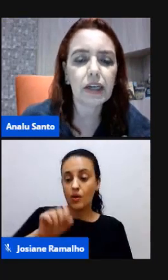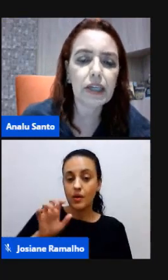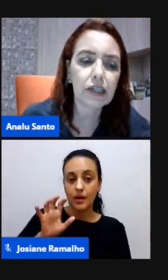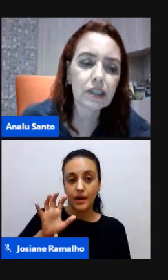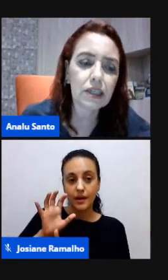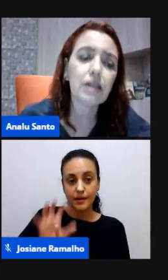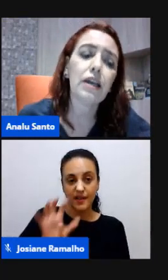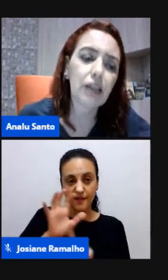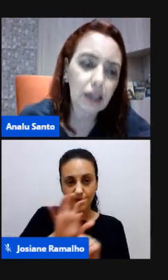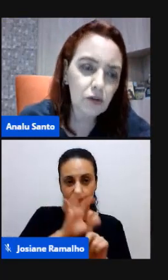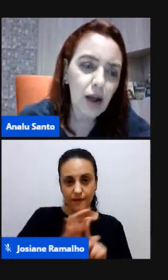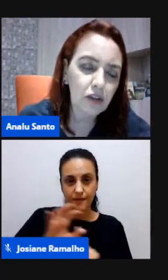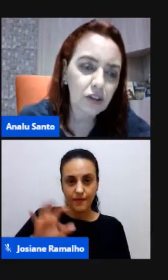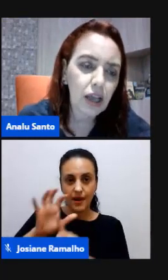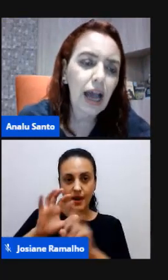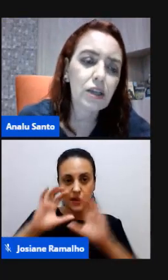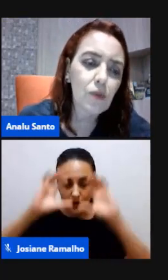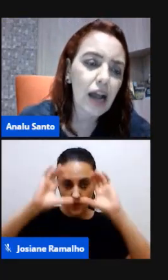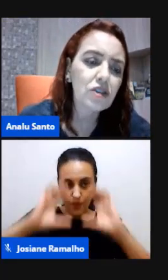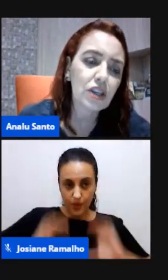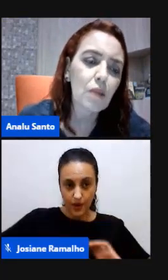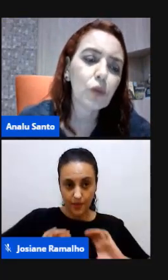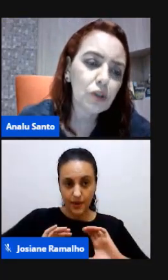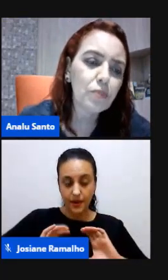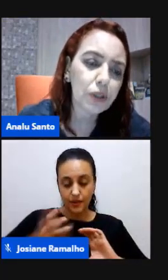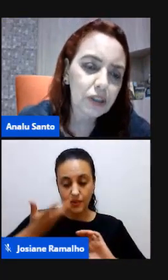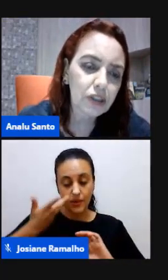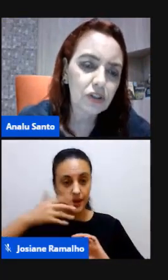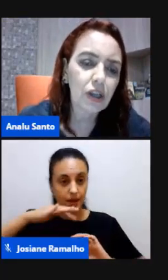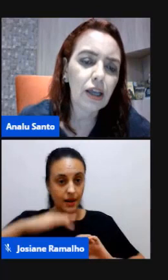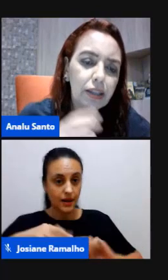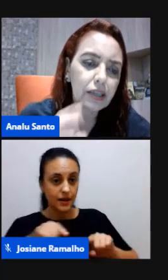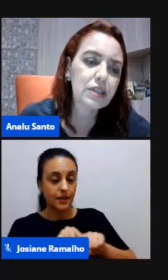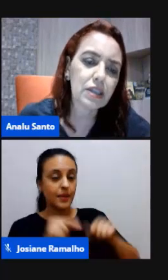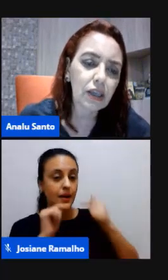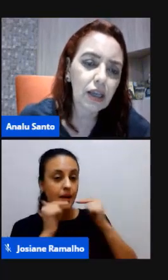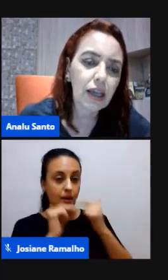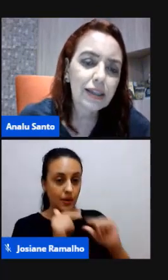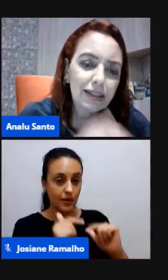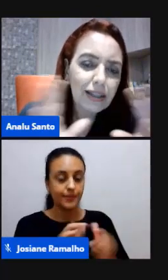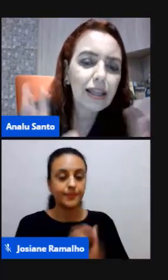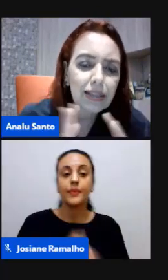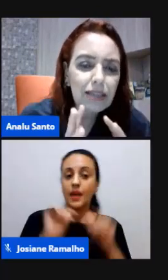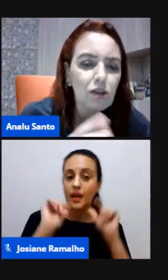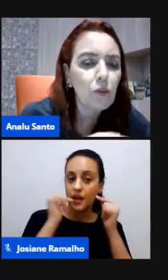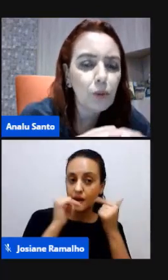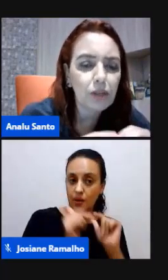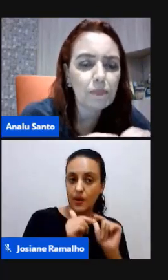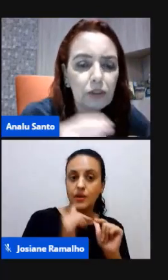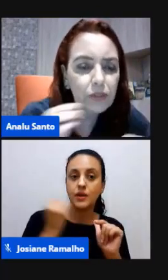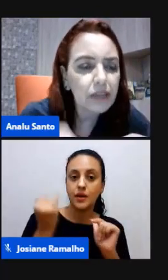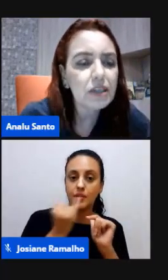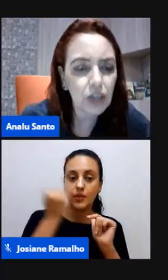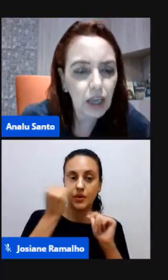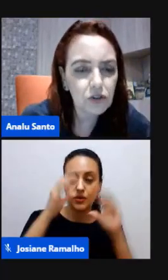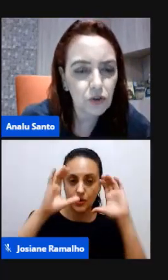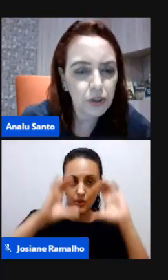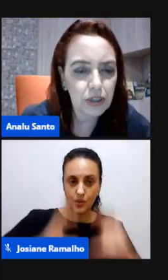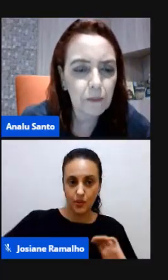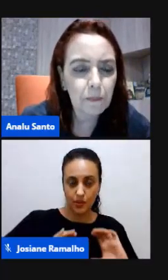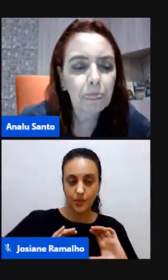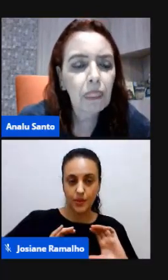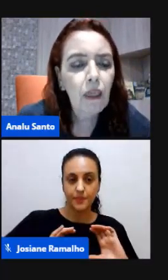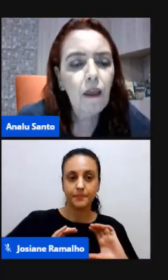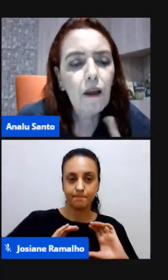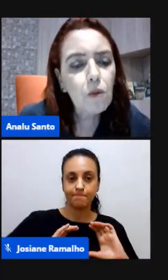mediadas entre a criança e a linguagem. A linguagem é muito importante nesse comportamento, nessas